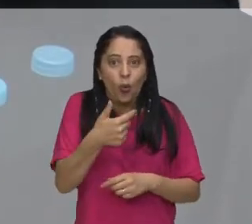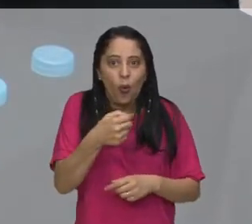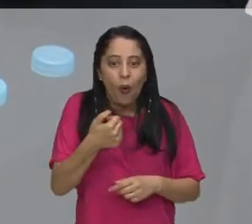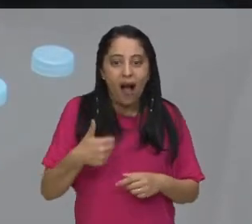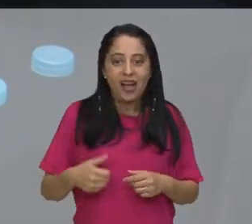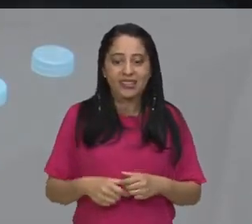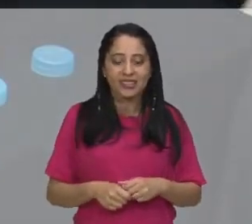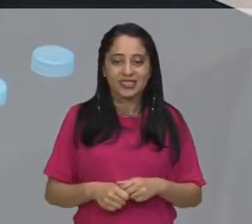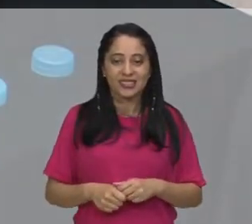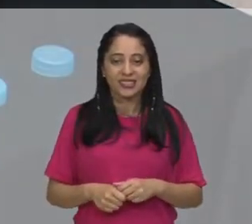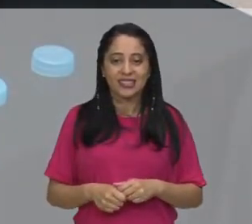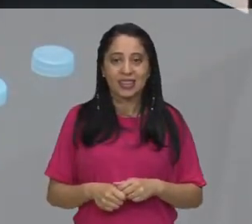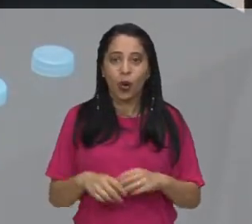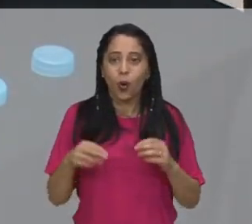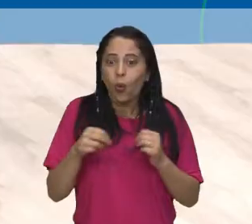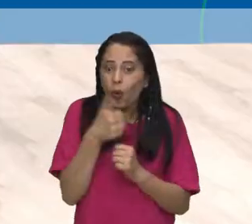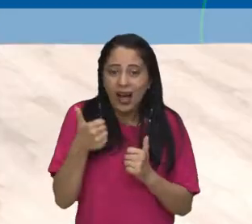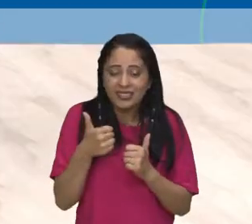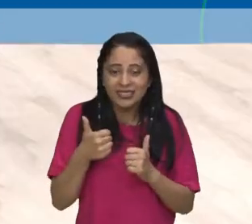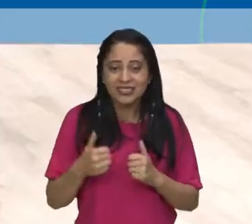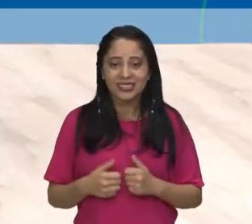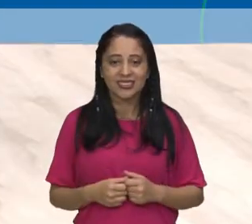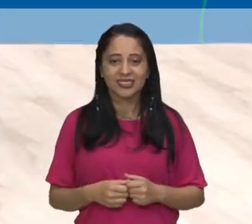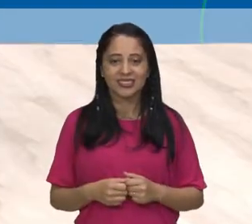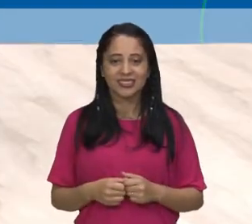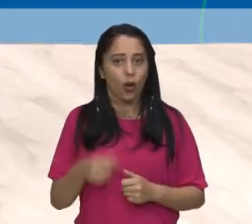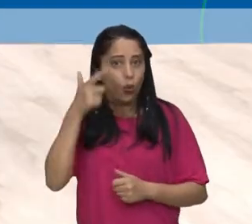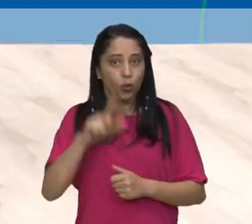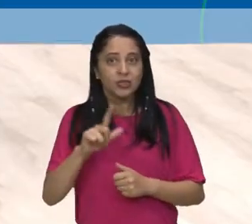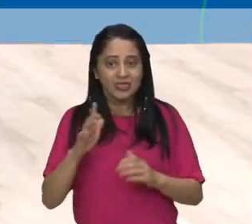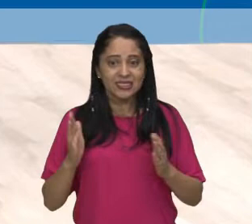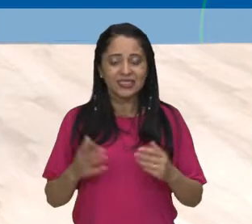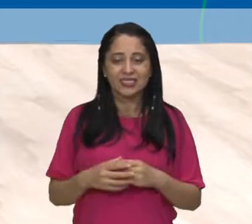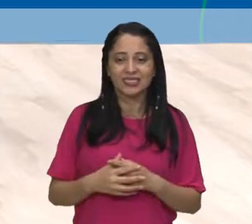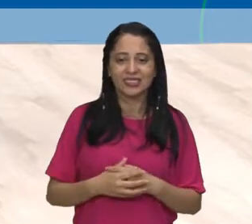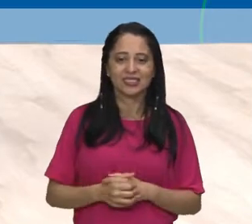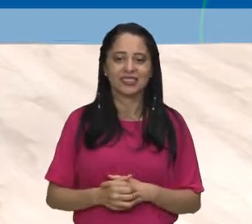Quase, vamos lá. Quase, Carol, acho que agora eu vou conseguir, hein?